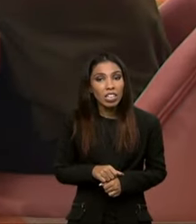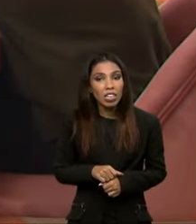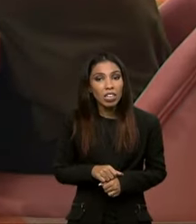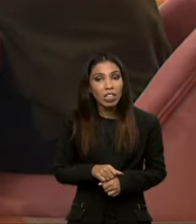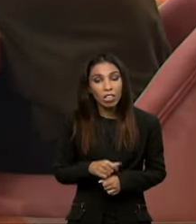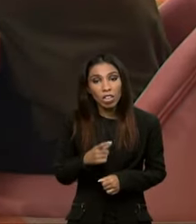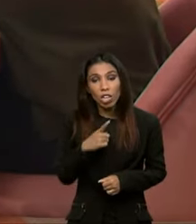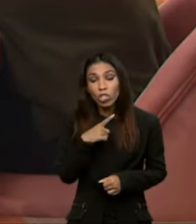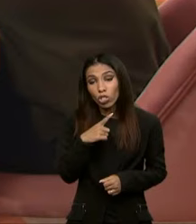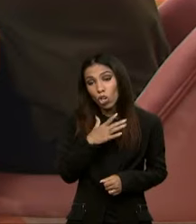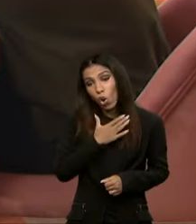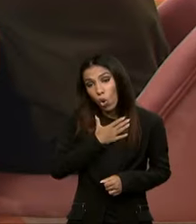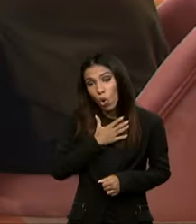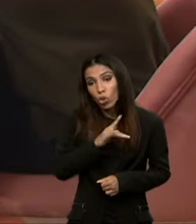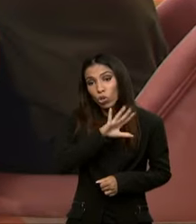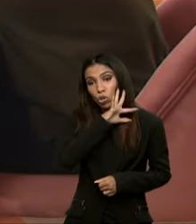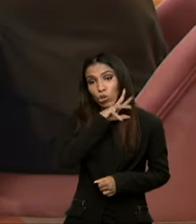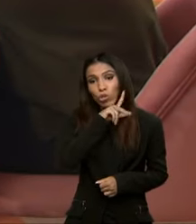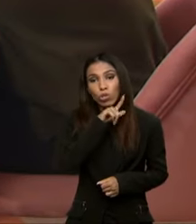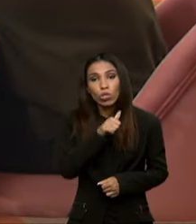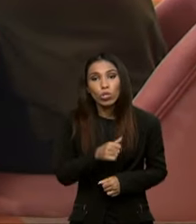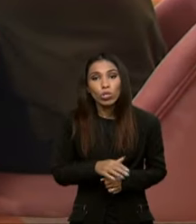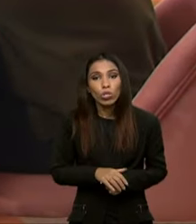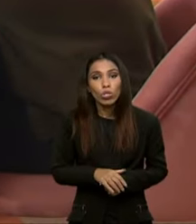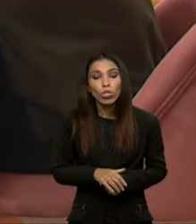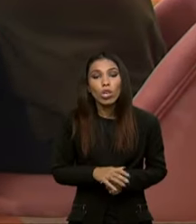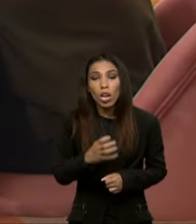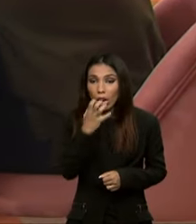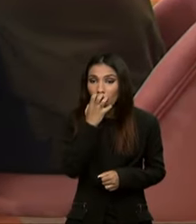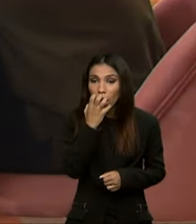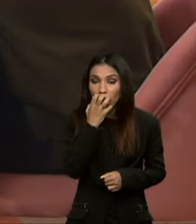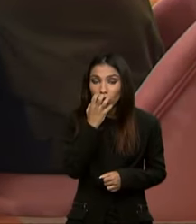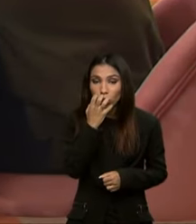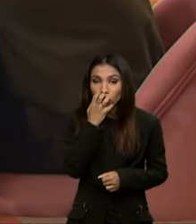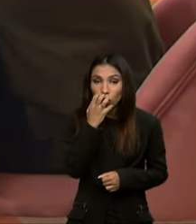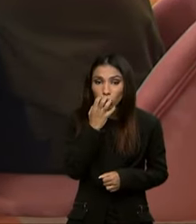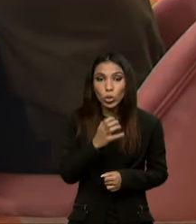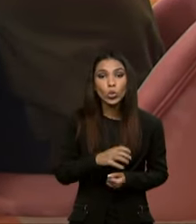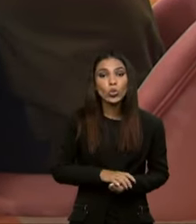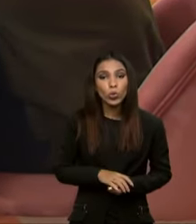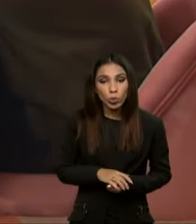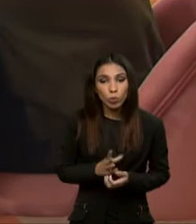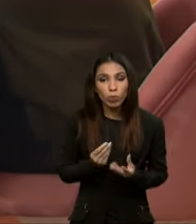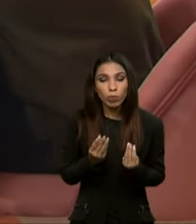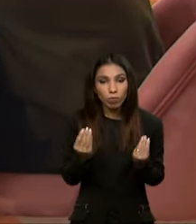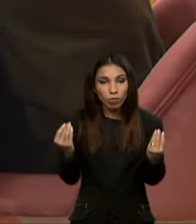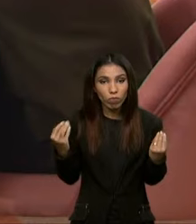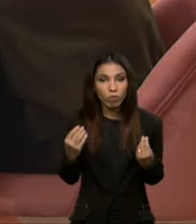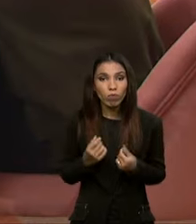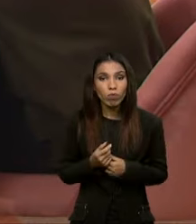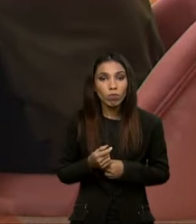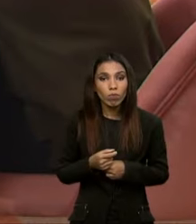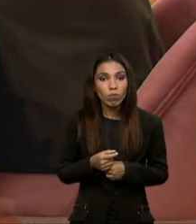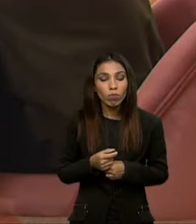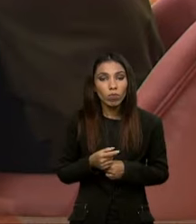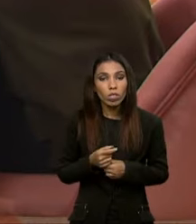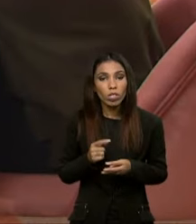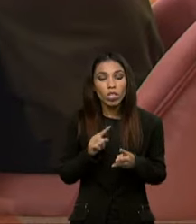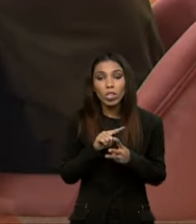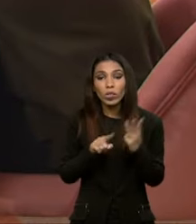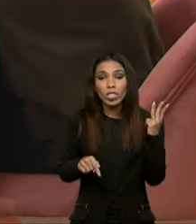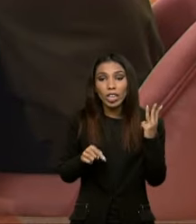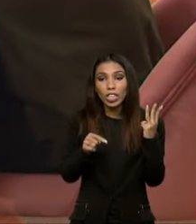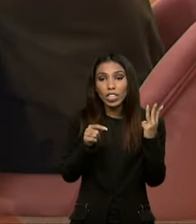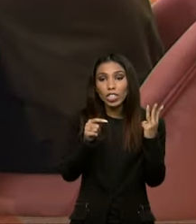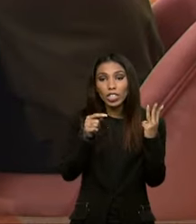cachorro. Eu gosto de bicho em geral, mas a minha coisa com os cachorros é... Eu tenho um bocado, assim. Ah, eu tenho... Eu tô gato, com um né? cachorrinho agora. Eu tenho 3 gatos e